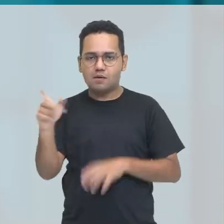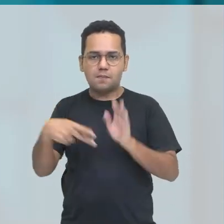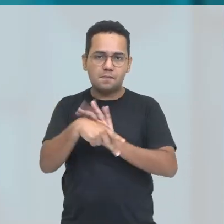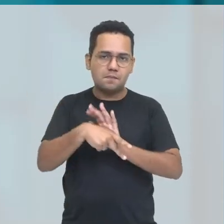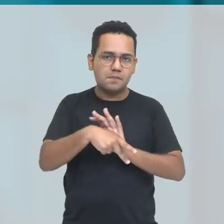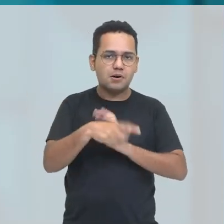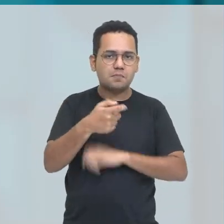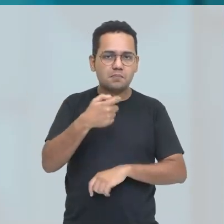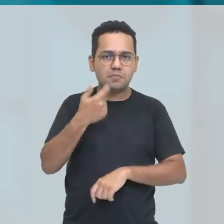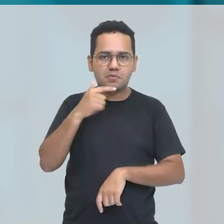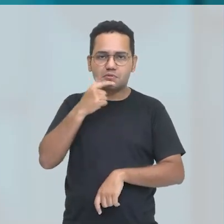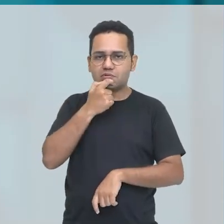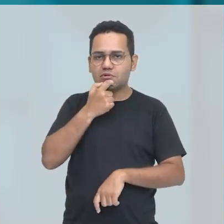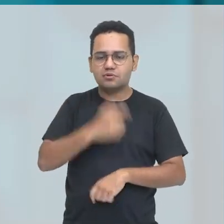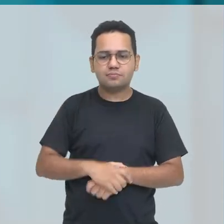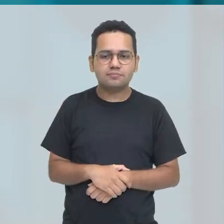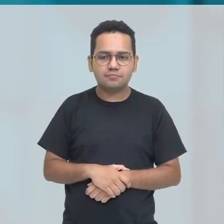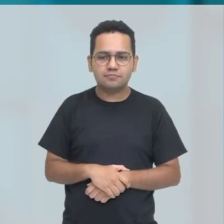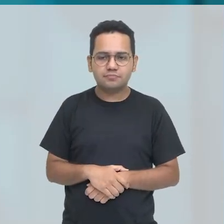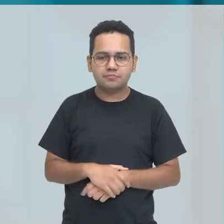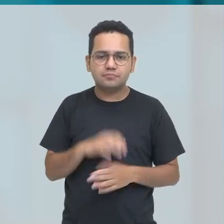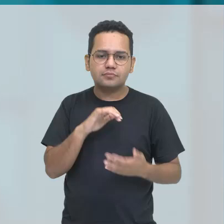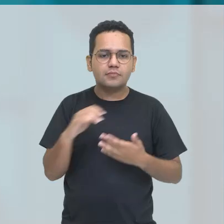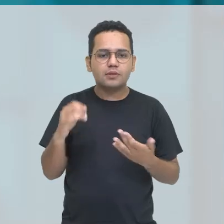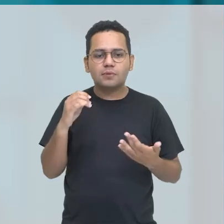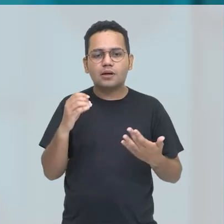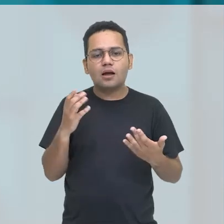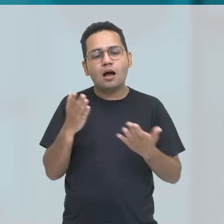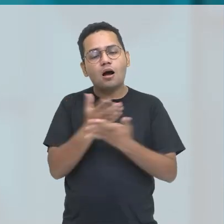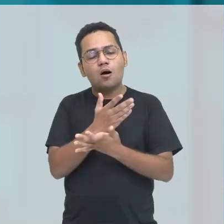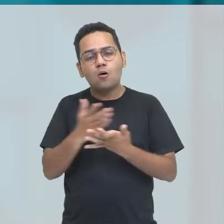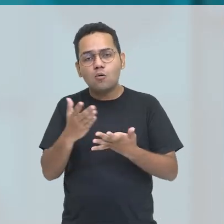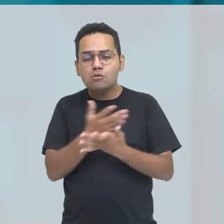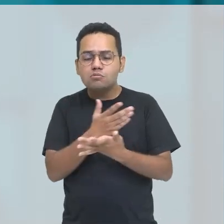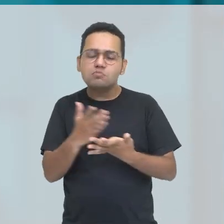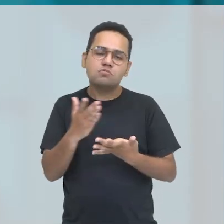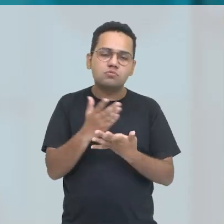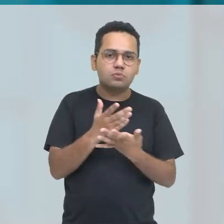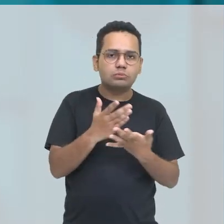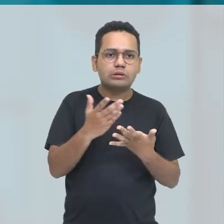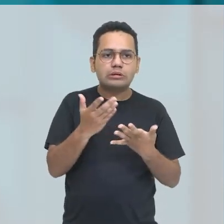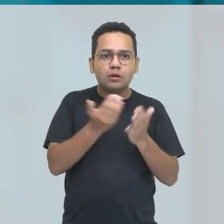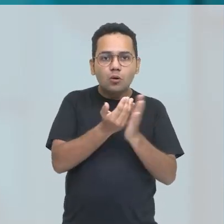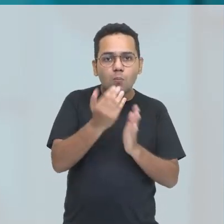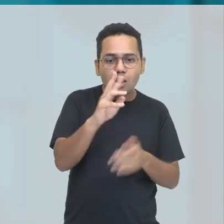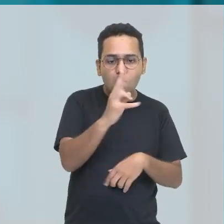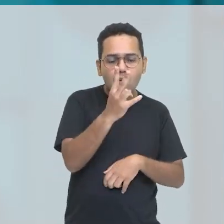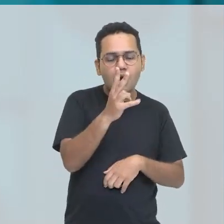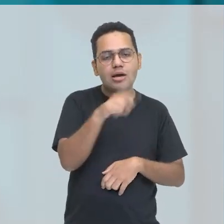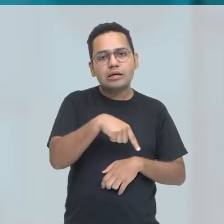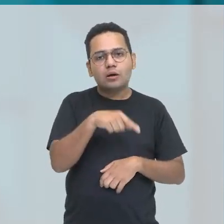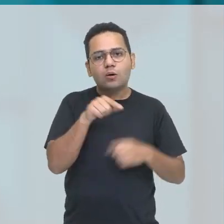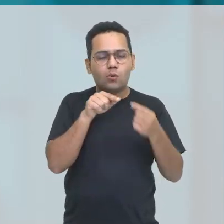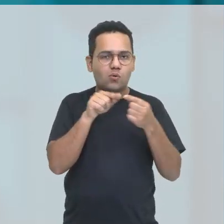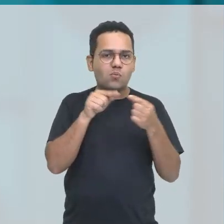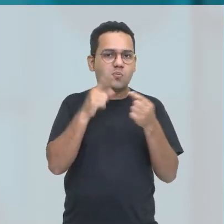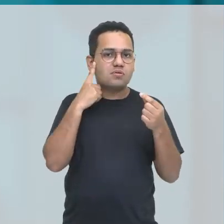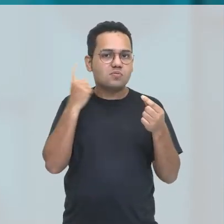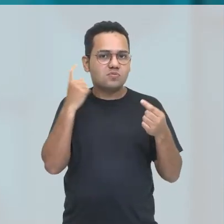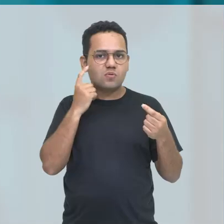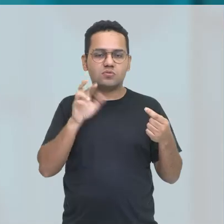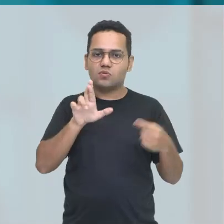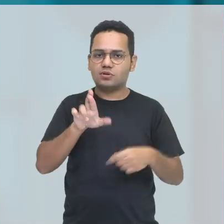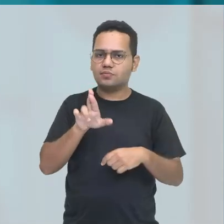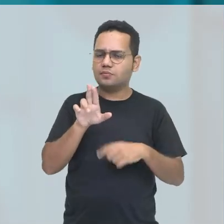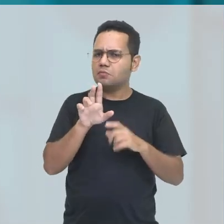tem inicial com H, ele vai ter som de R. Só que não são todas, e a gente sempre fala, quando a gente dá uma dica, é na